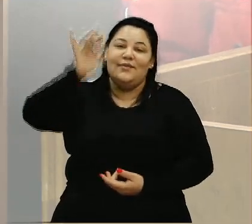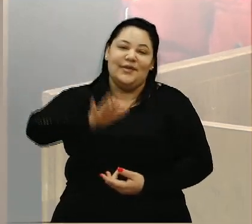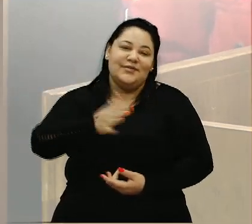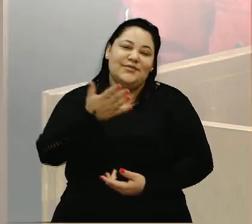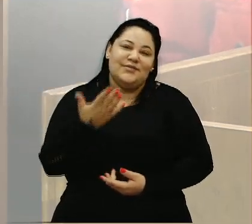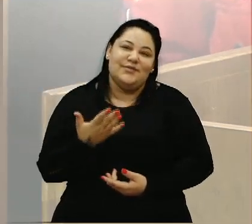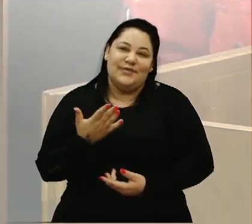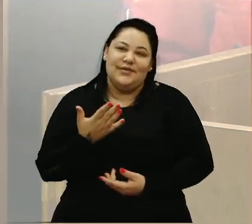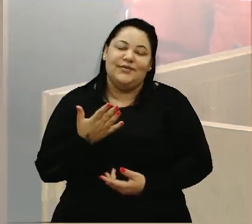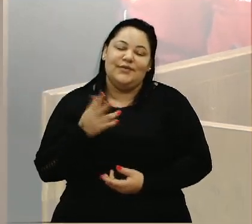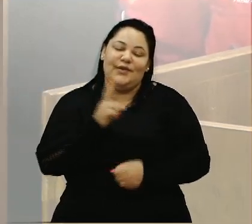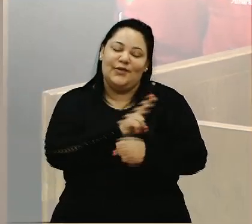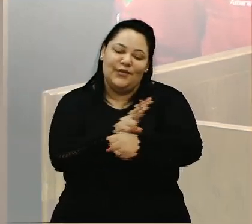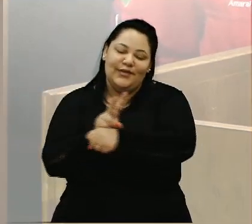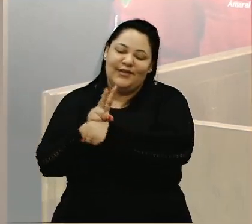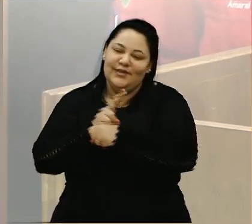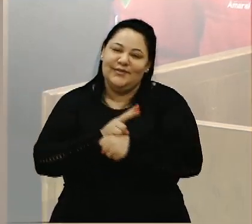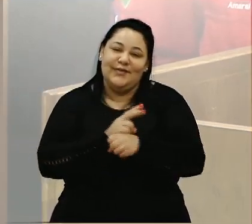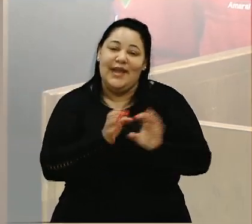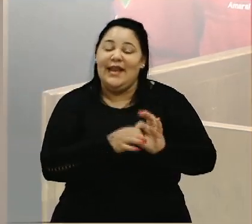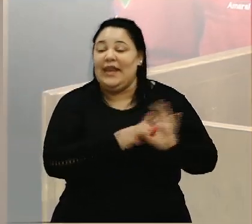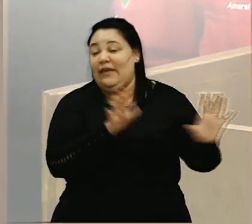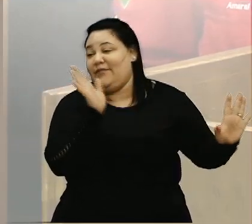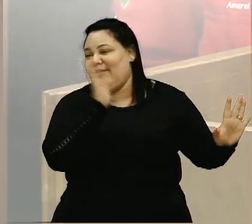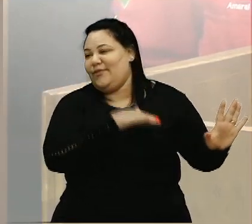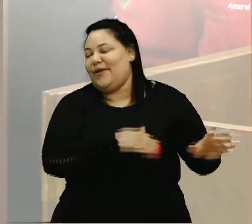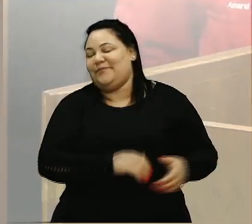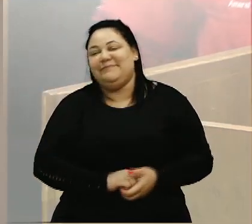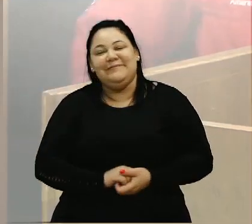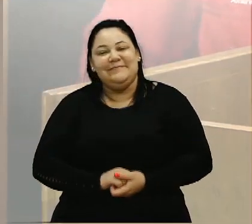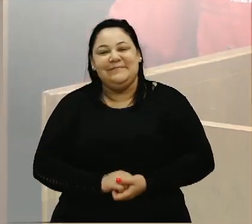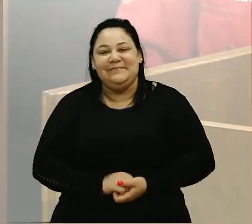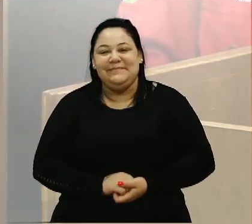guardando e livrando de todo o mal aparente, né?